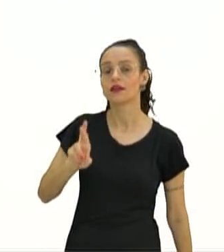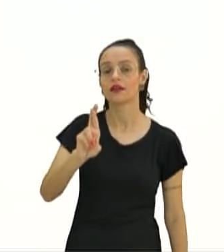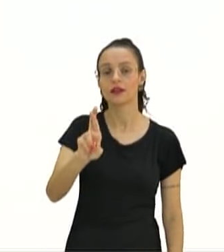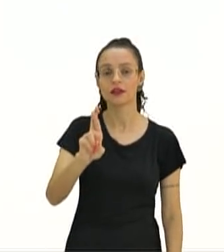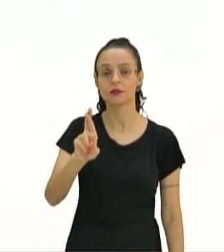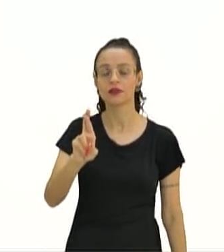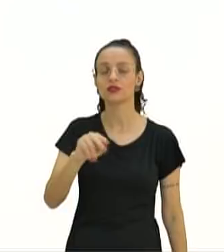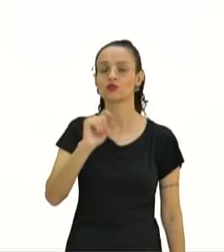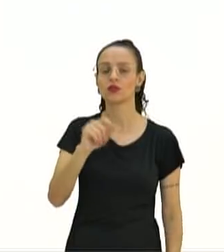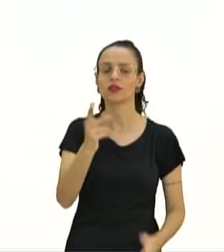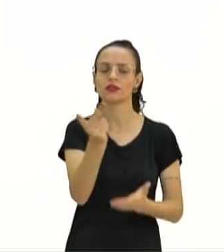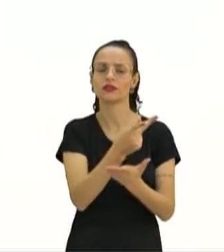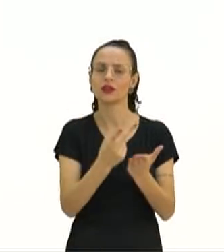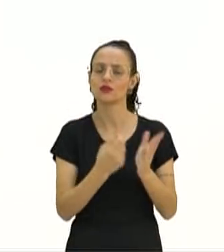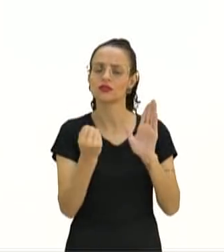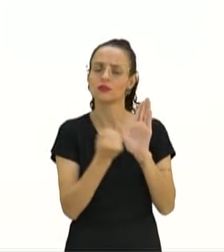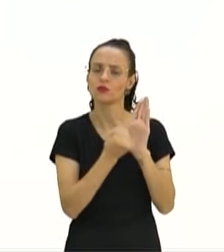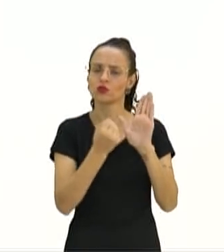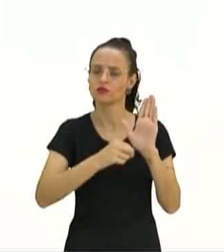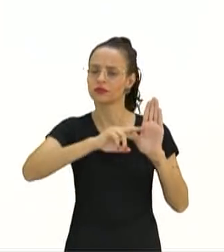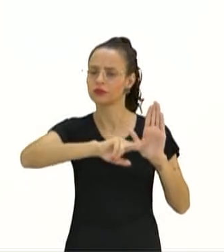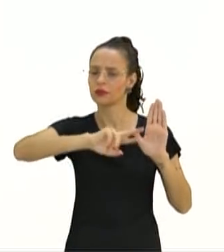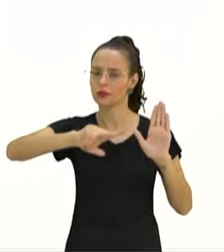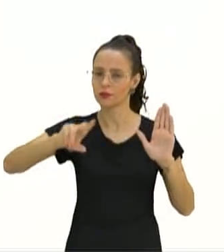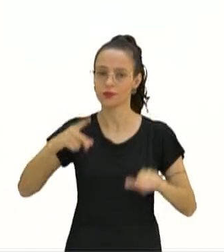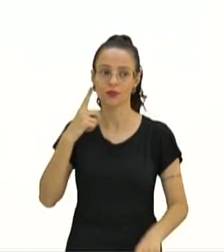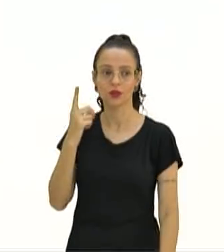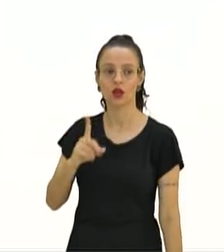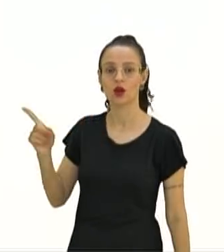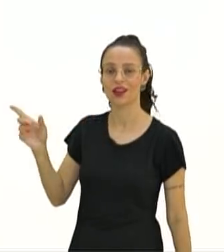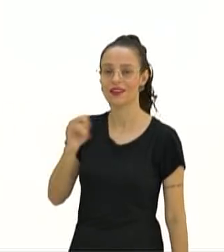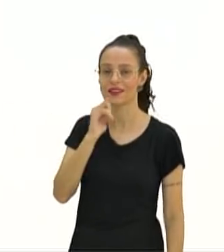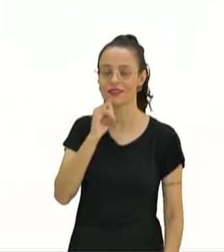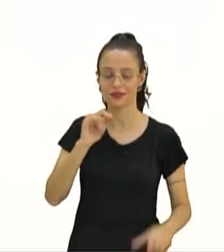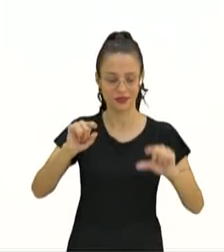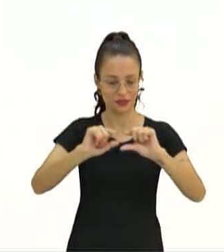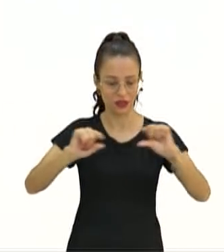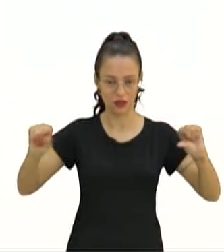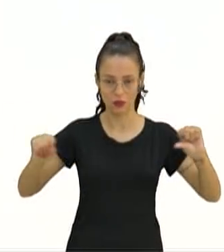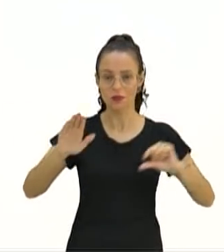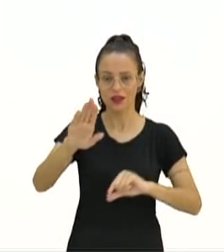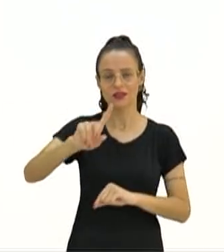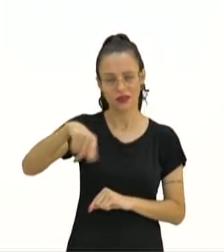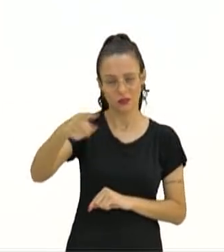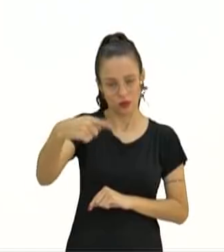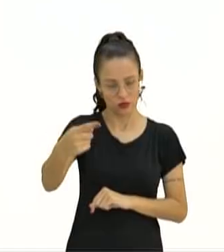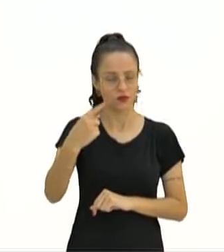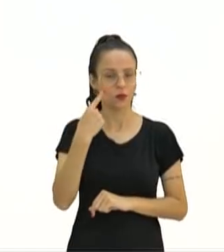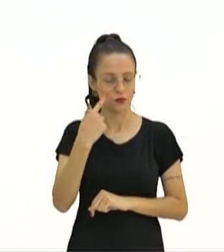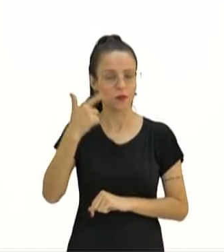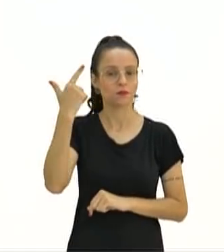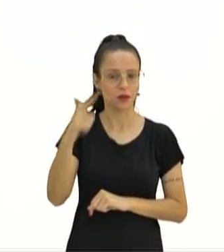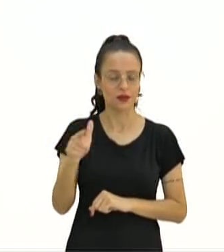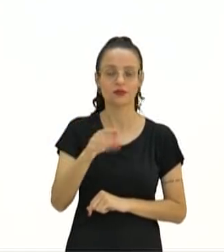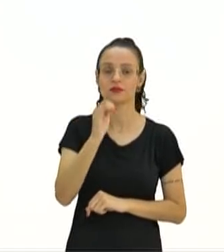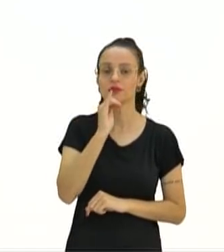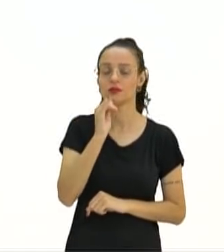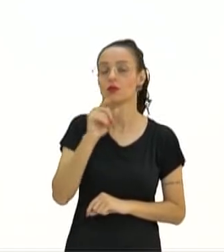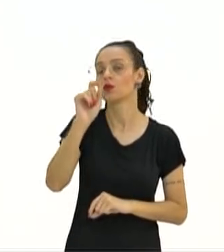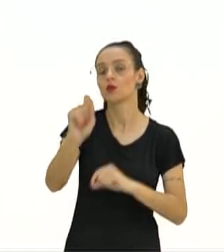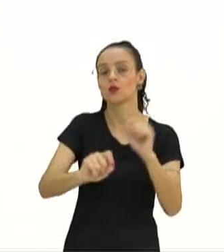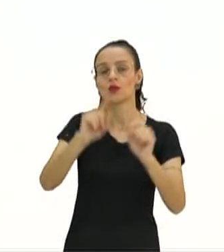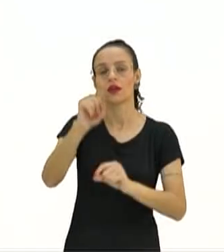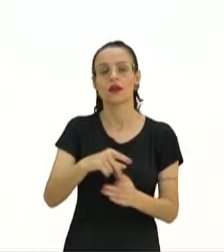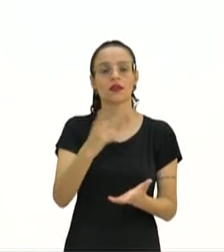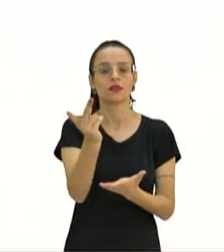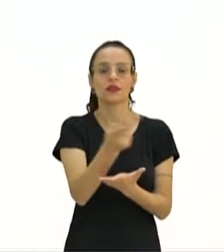de grafismos simbólicos. Ali embaixo a gente tem um exemplo, mas depois a gente vai ver alguns mais de perto. Então, são